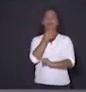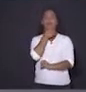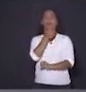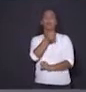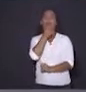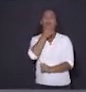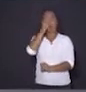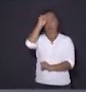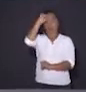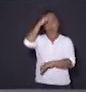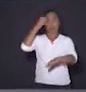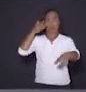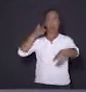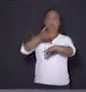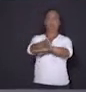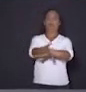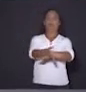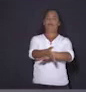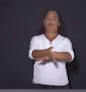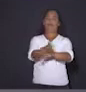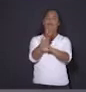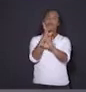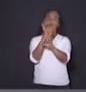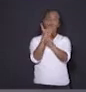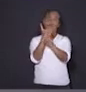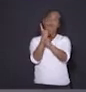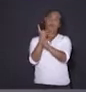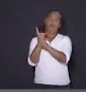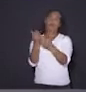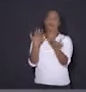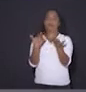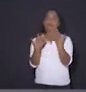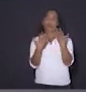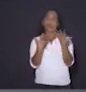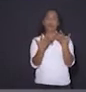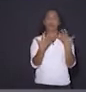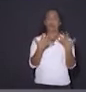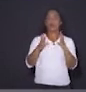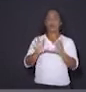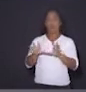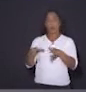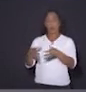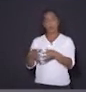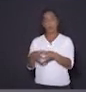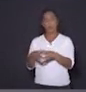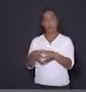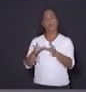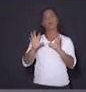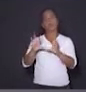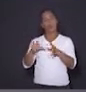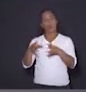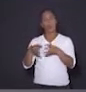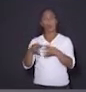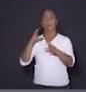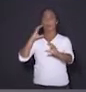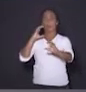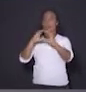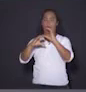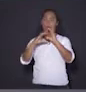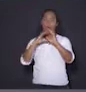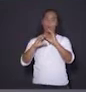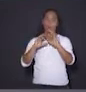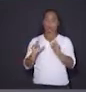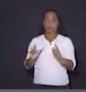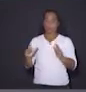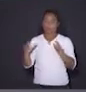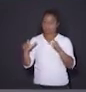finalmente conseguiram se encontrar ou se entender como um grupo como um grupo que faz uma comunicação que vem de um lugar